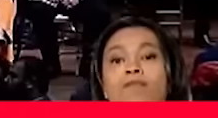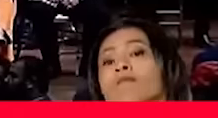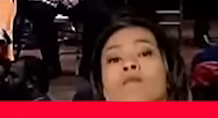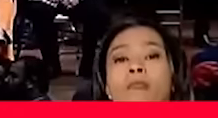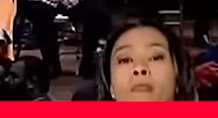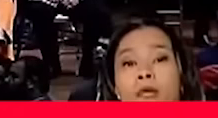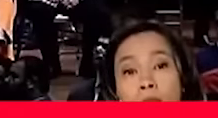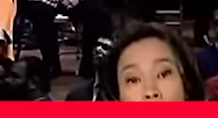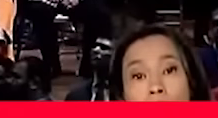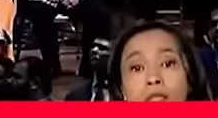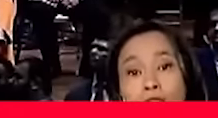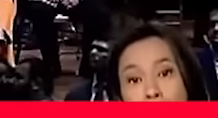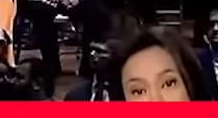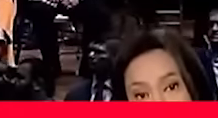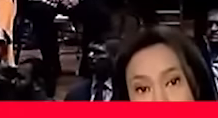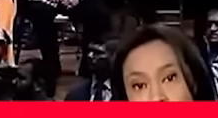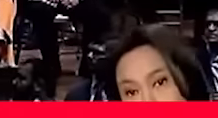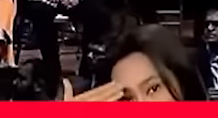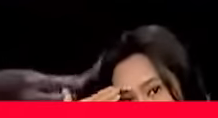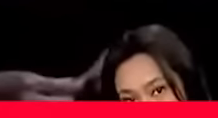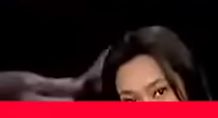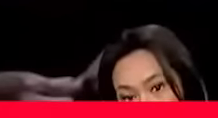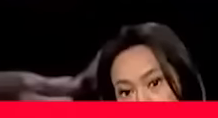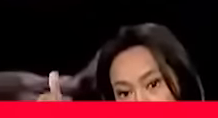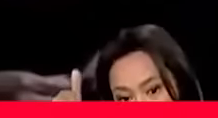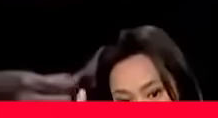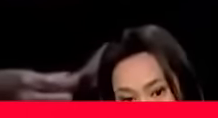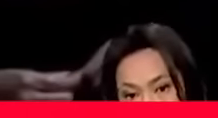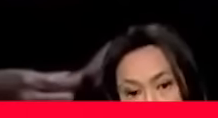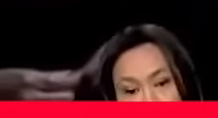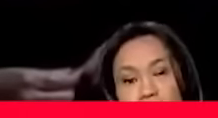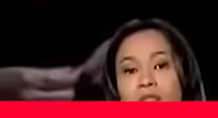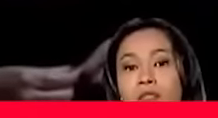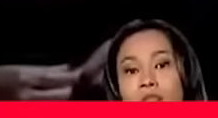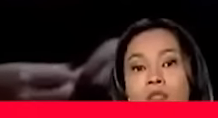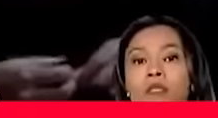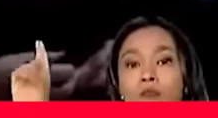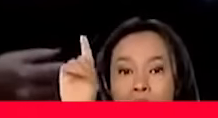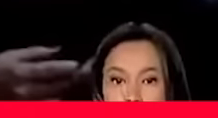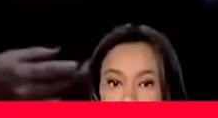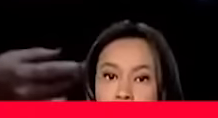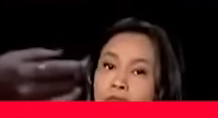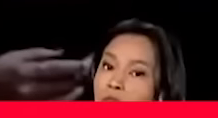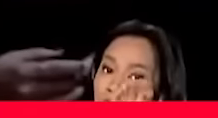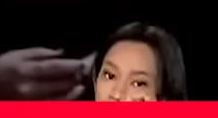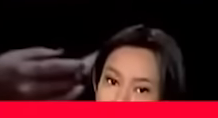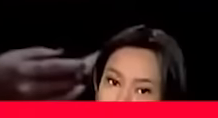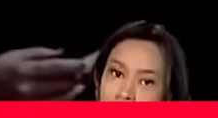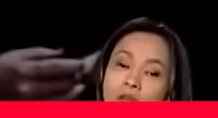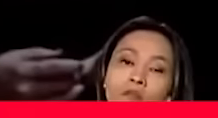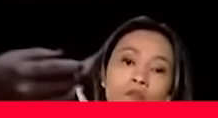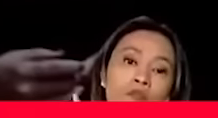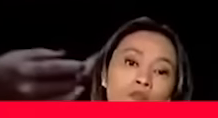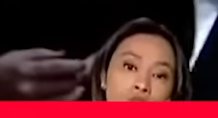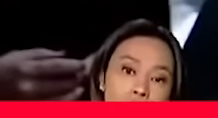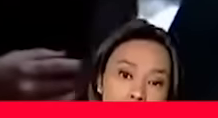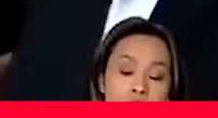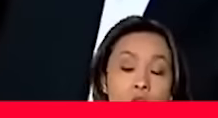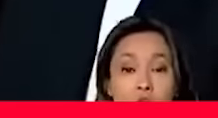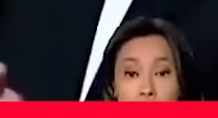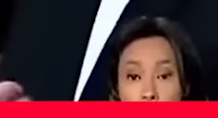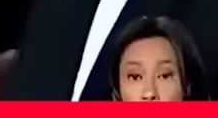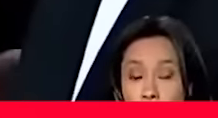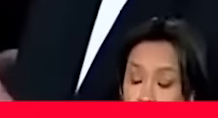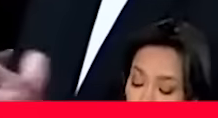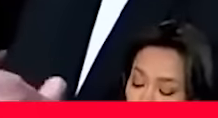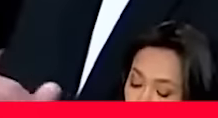Presidente Lula, muito obrigado mais uma vez por estar em Minas Gerais. Nós recebemos o senhor